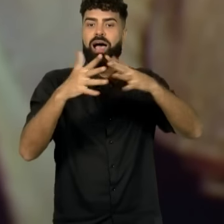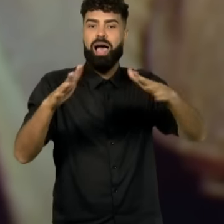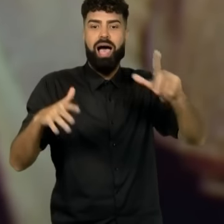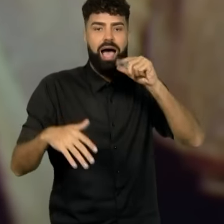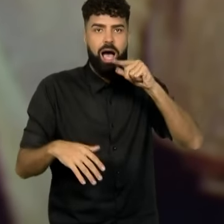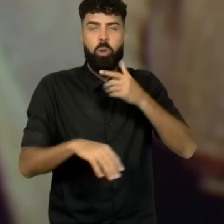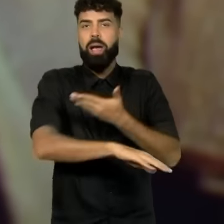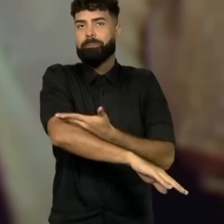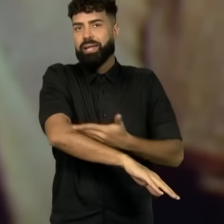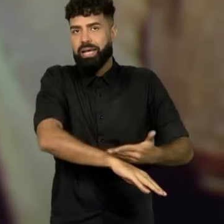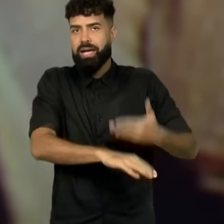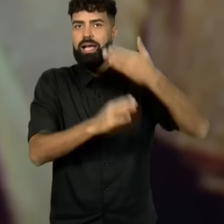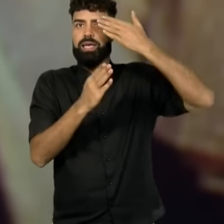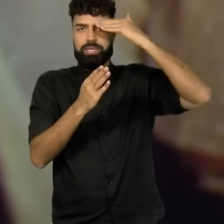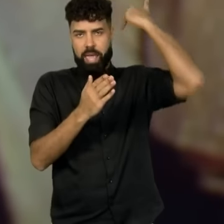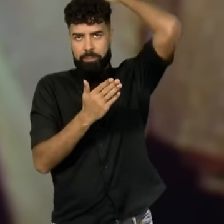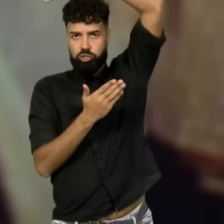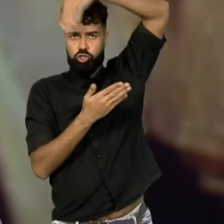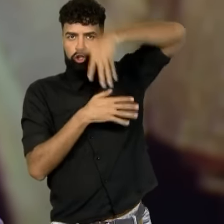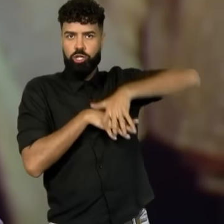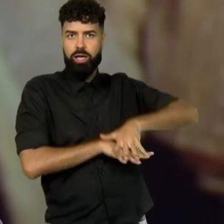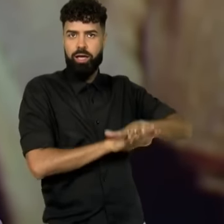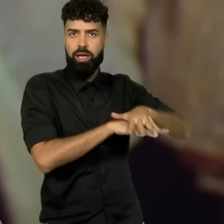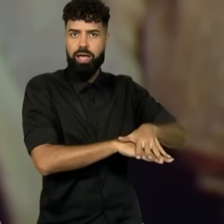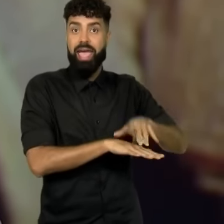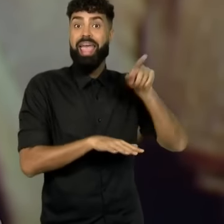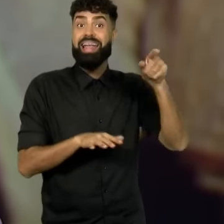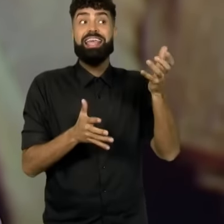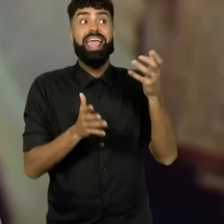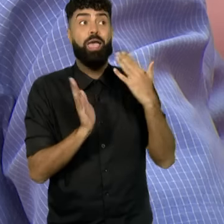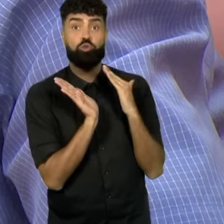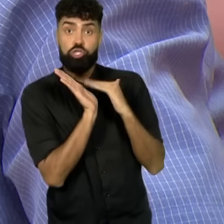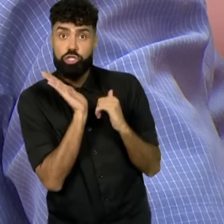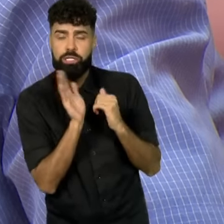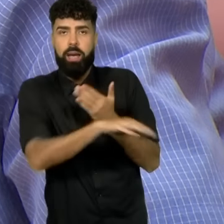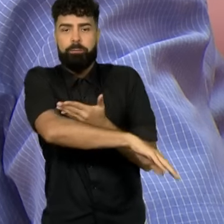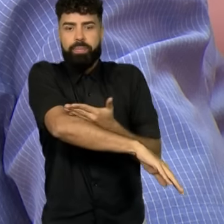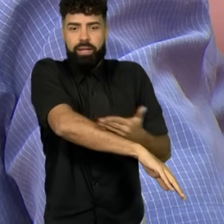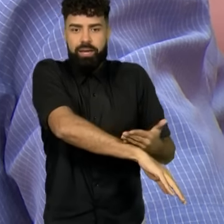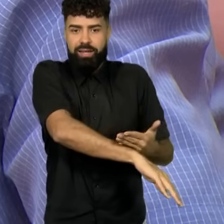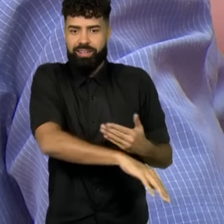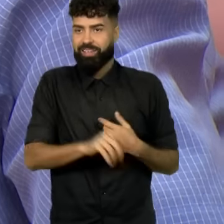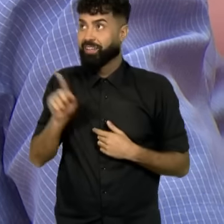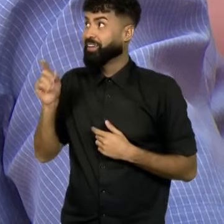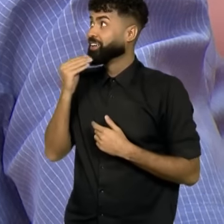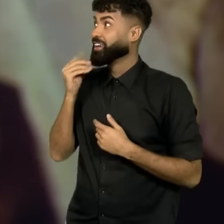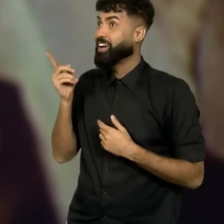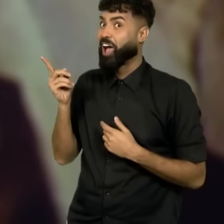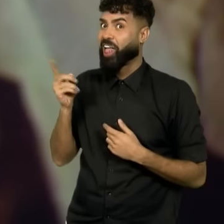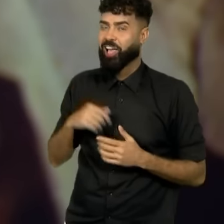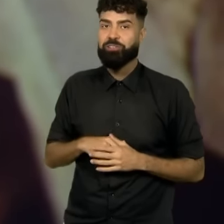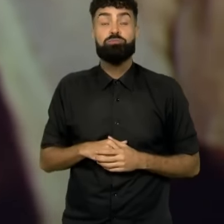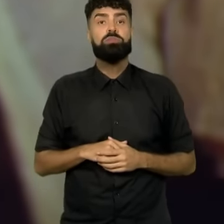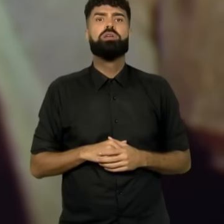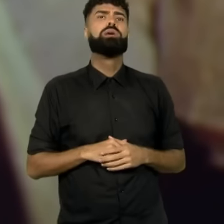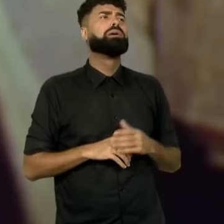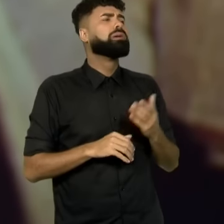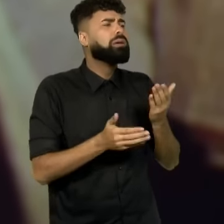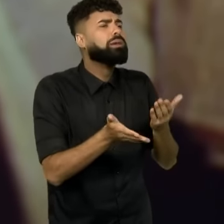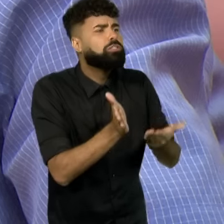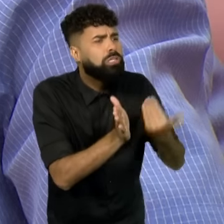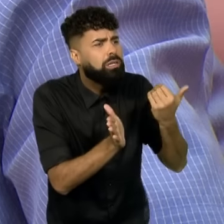de Iemanjá. Aí ele queria que eu tirasse brancas. Aí eu cheguei e falei assim, mas tira brancas por quê,